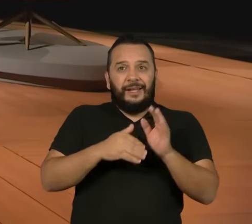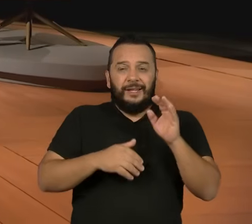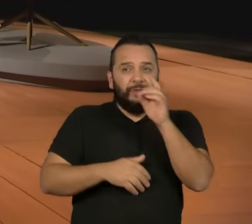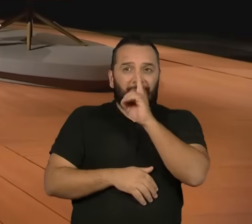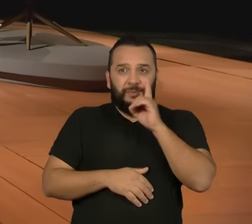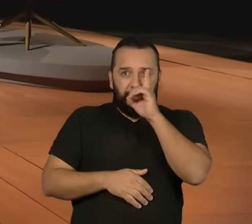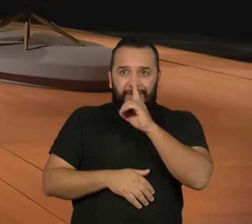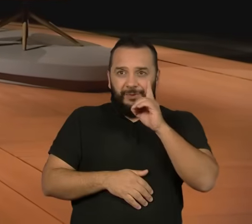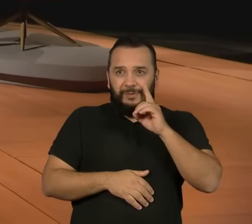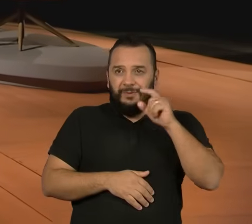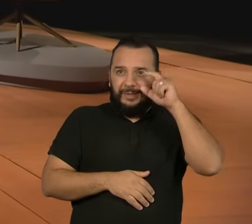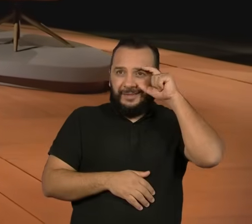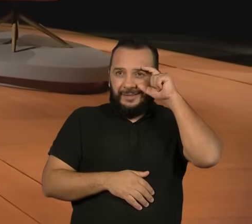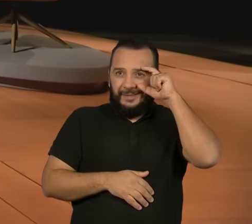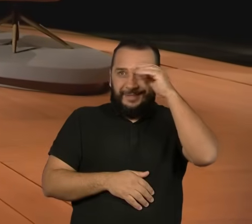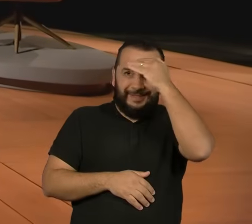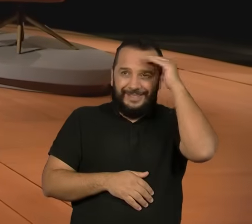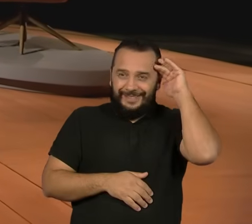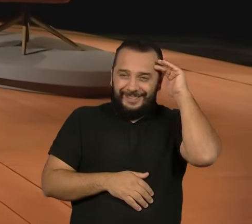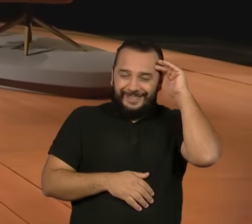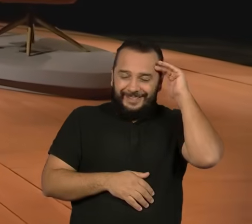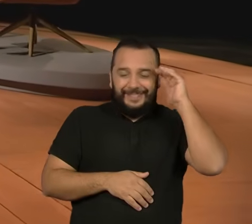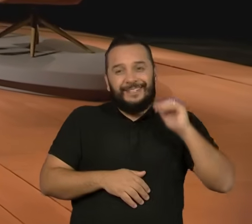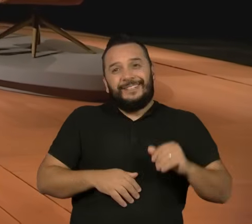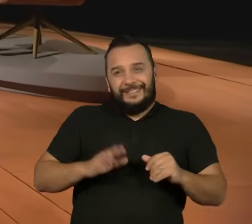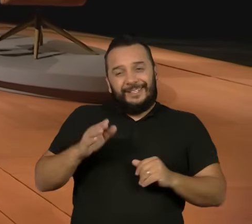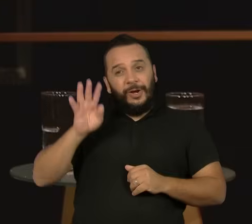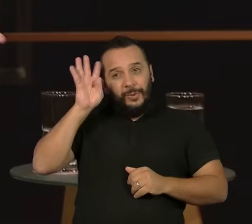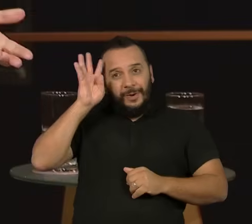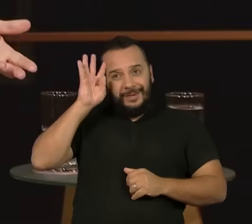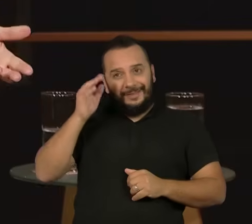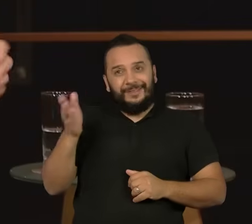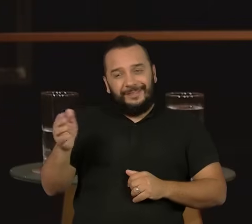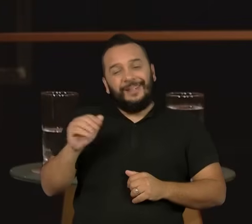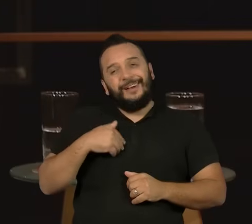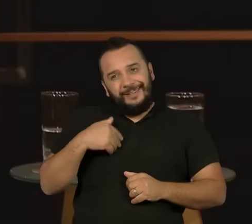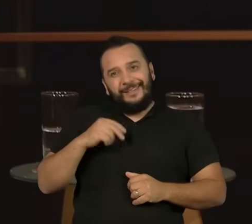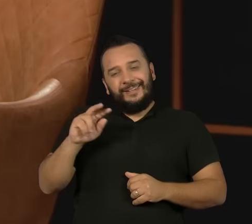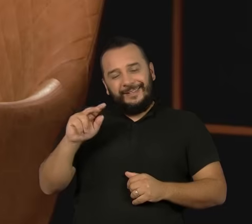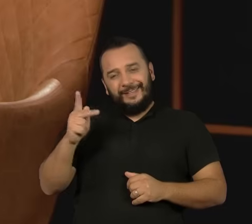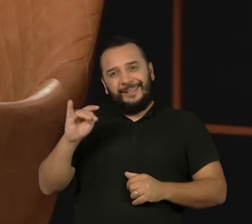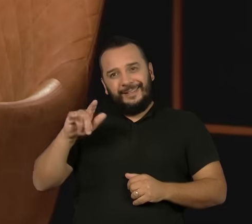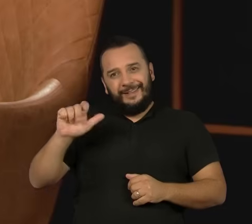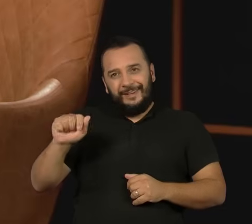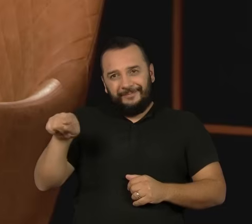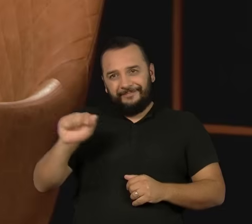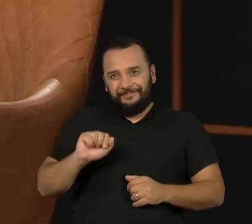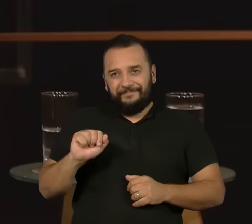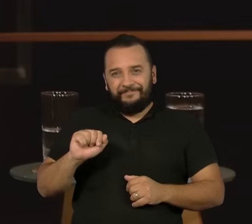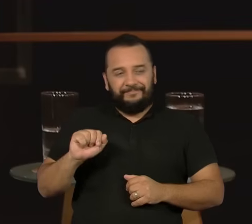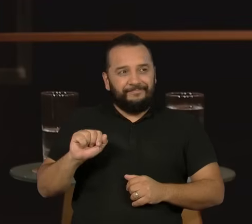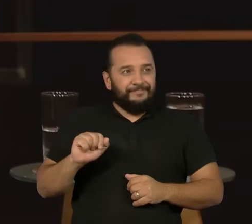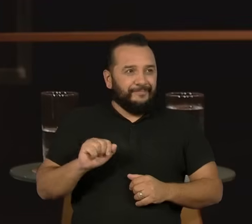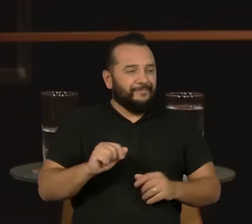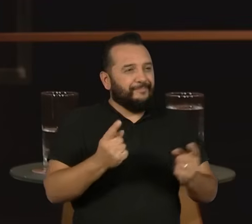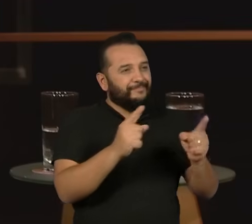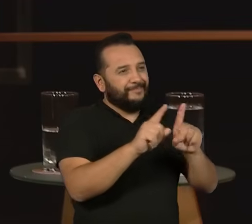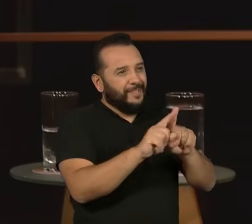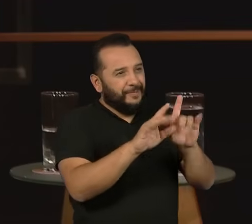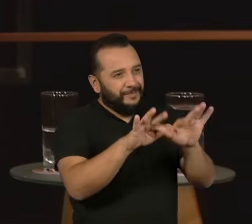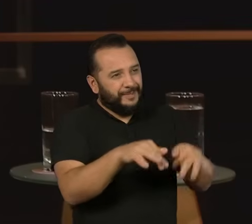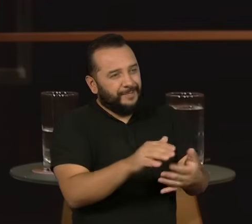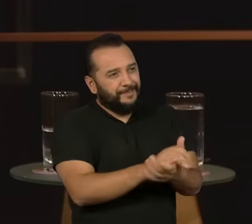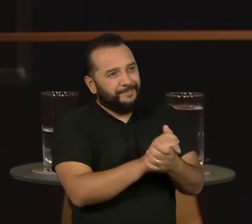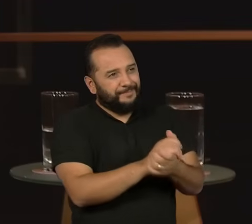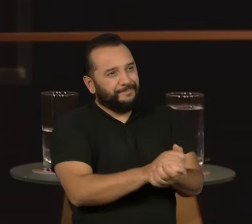faço a Blavatsky. Muito bom. Bom, Mel, o programa está chegando no fim. A gente só pode te parabenizar pelas